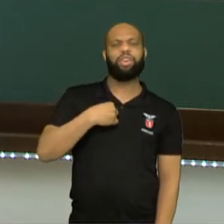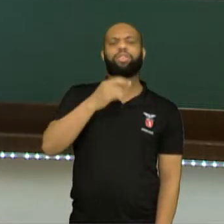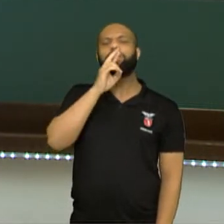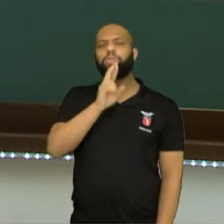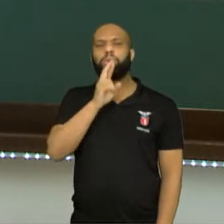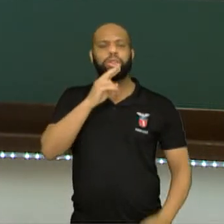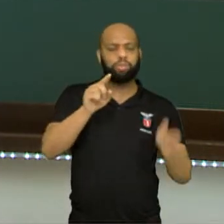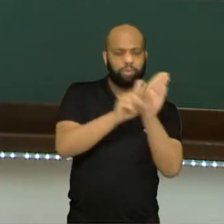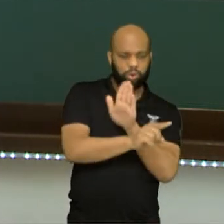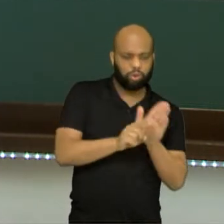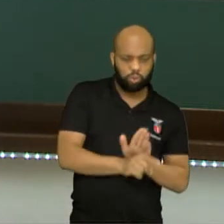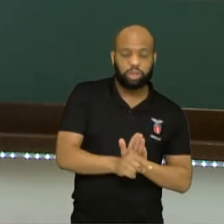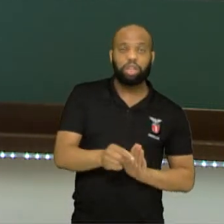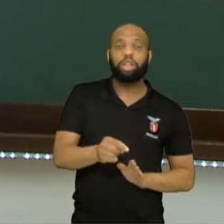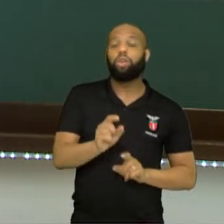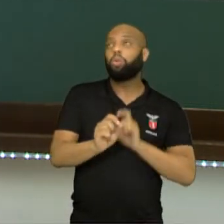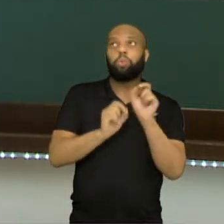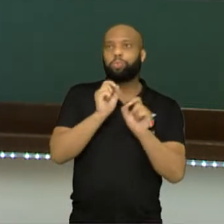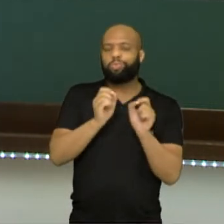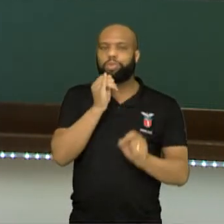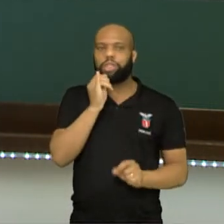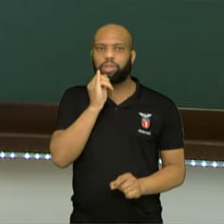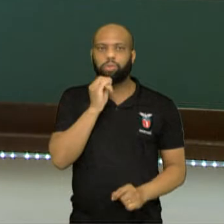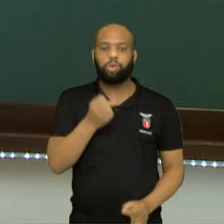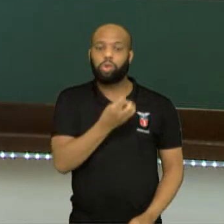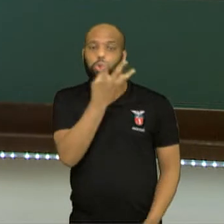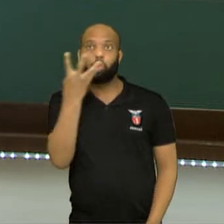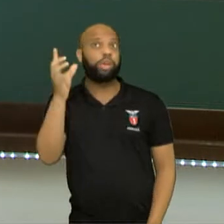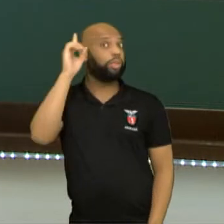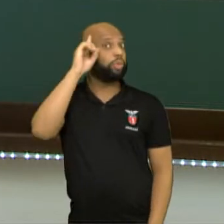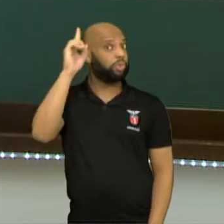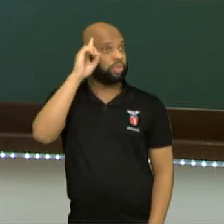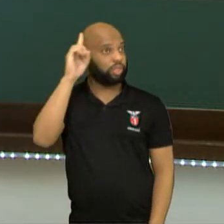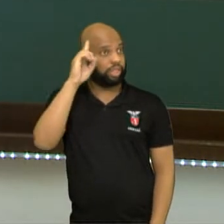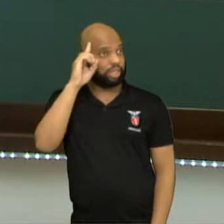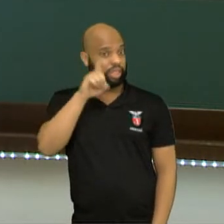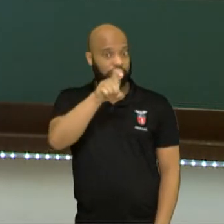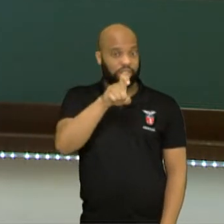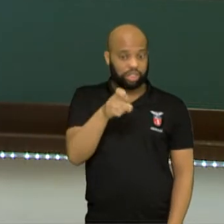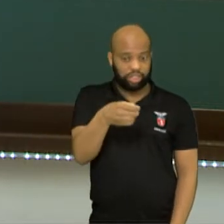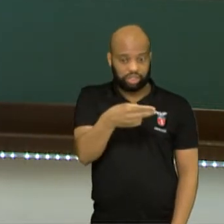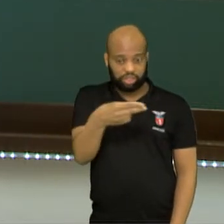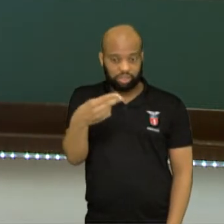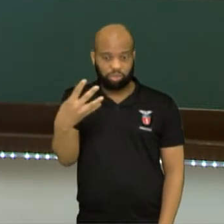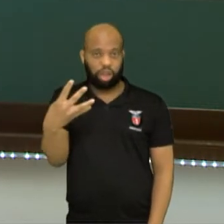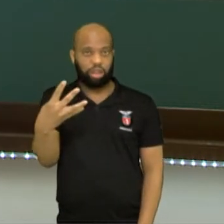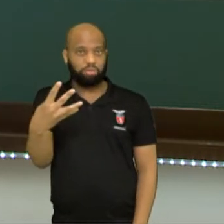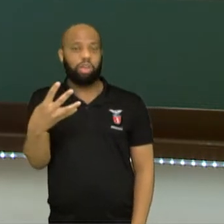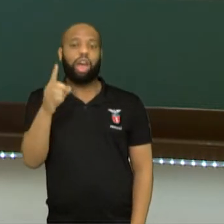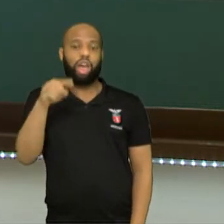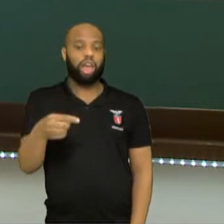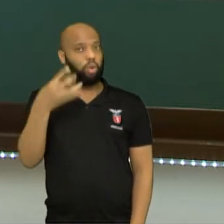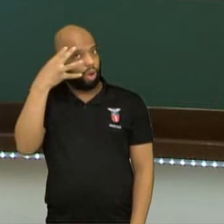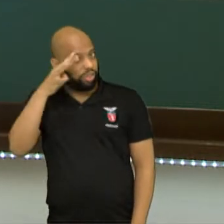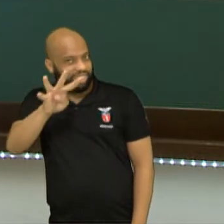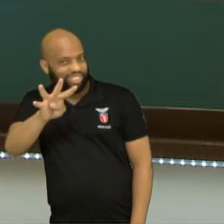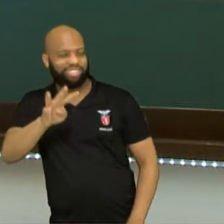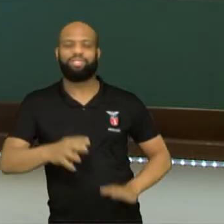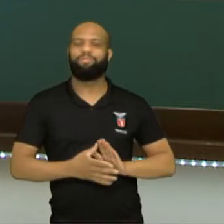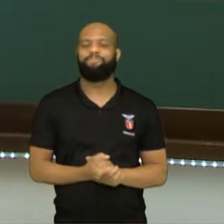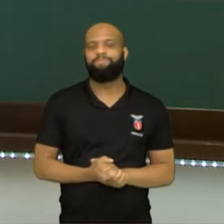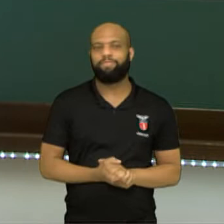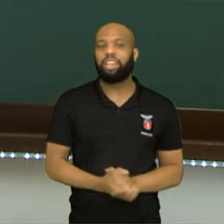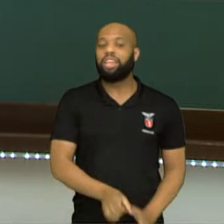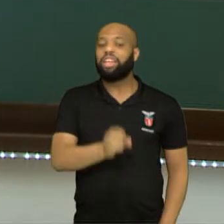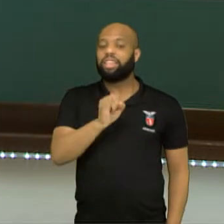problema que pergunta quantidade de dias e o x foi igual a 4, então são 4 dias.